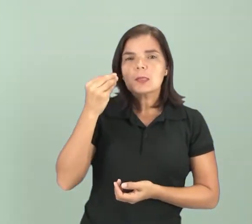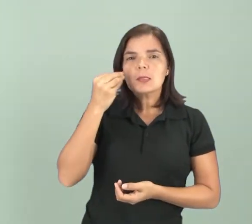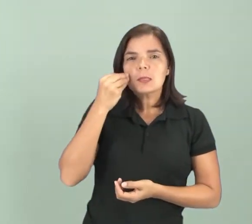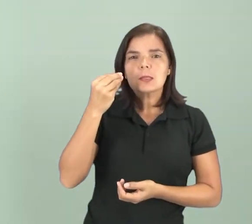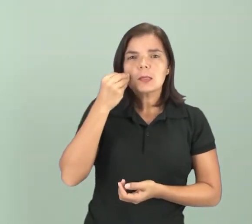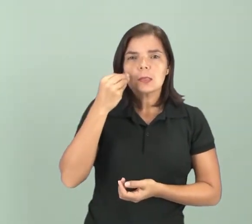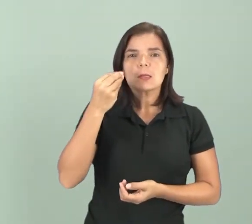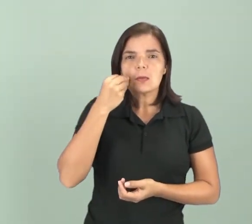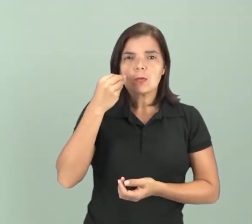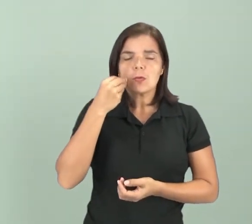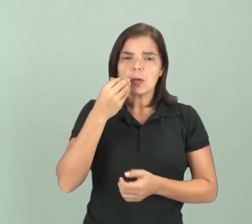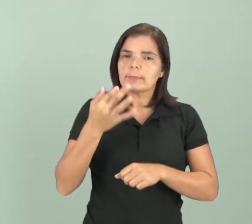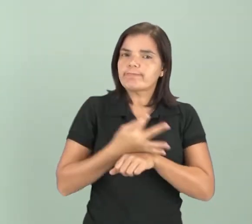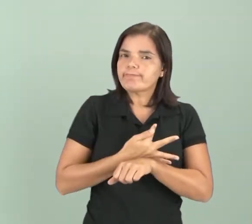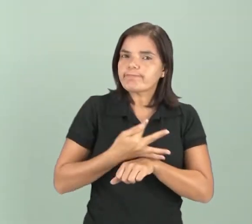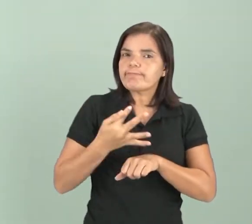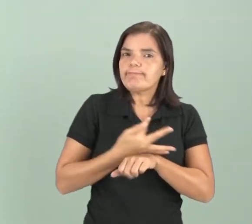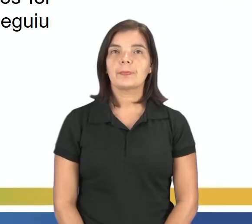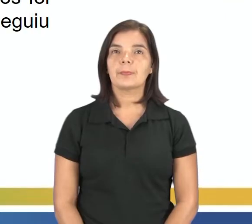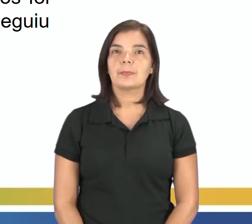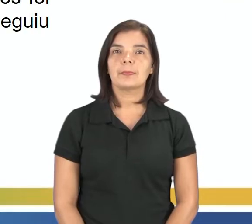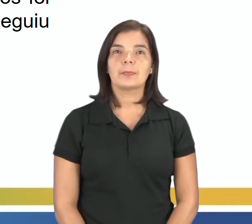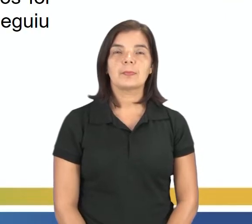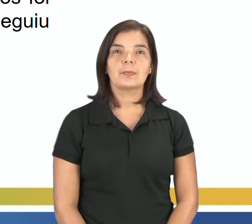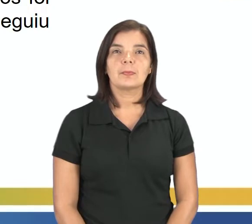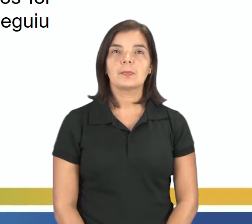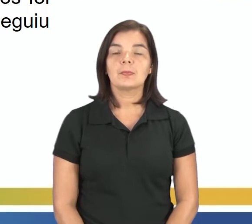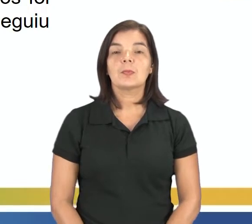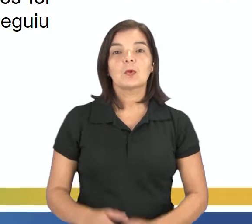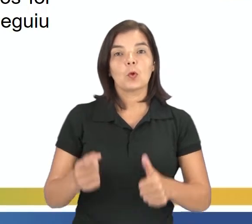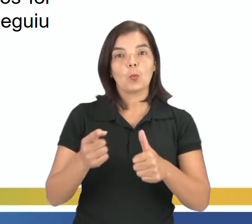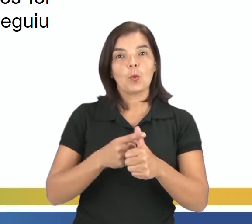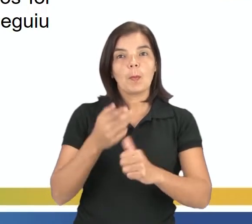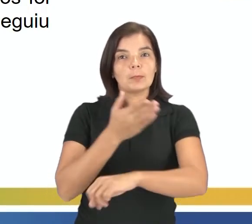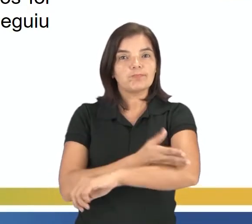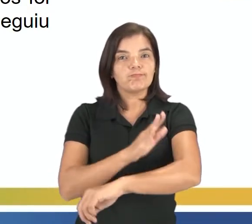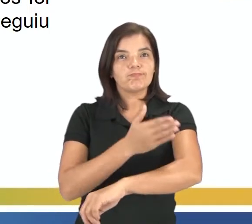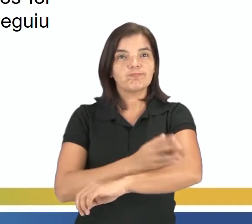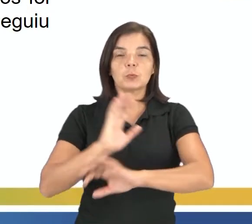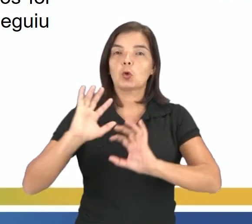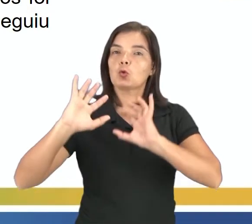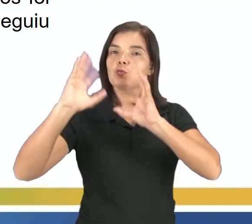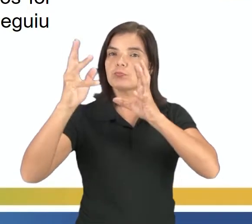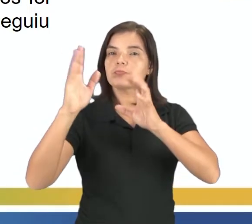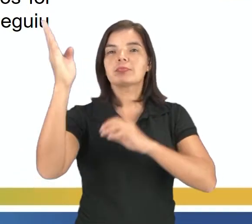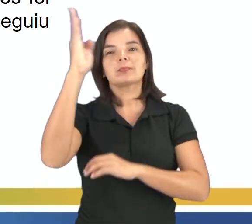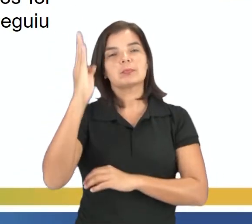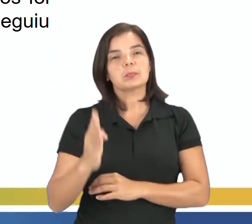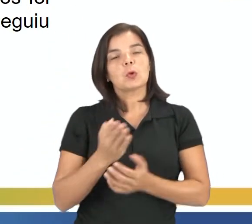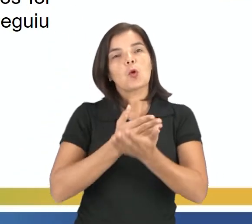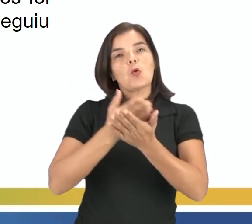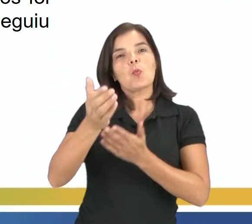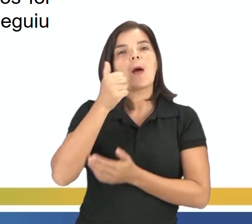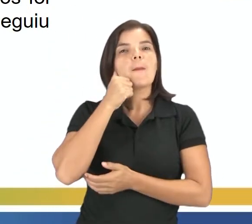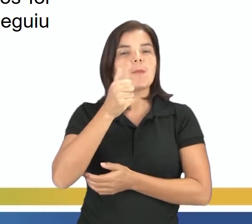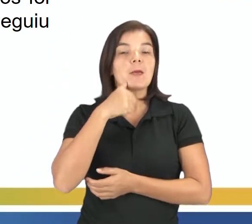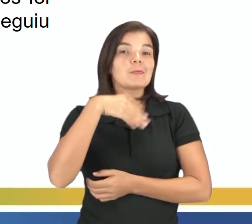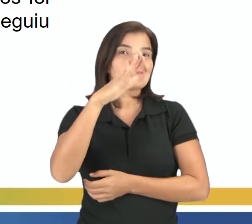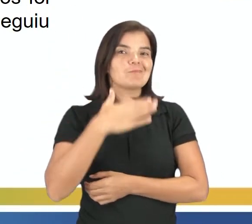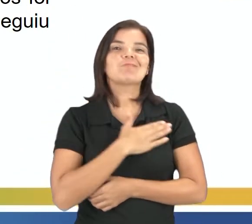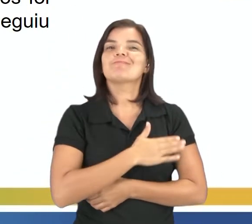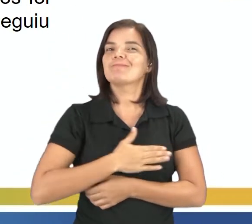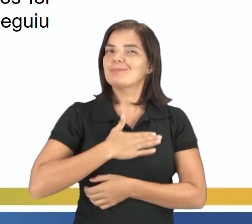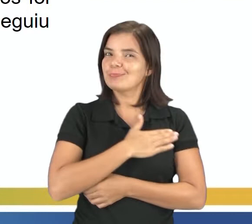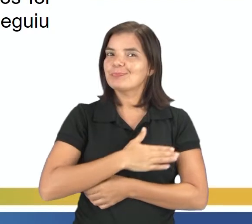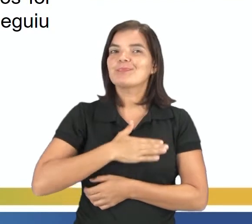grande resistência. Os primeiros praticantes de basquete no Brasil. No começo, as mulheres foram os que mais